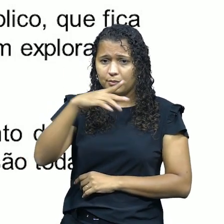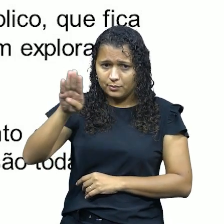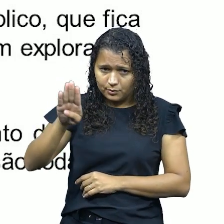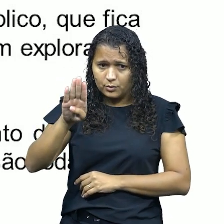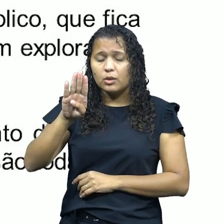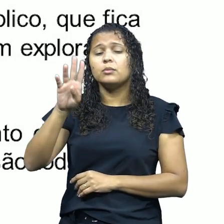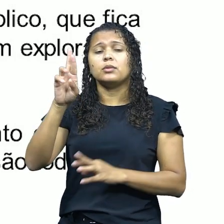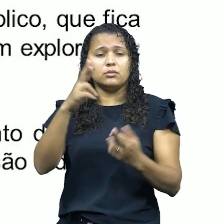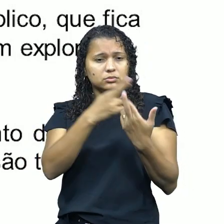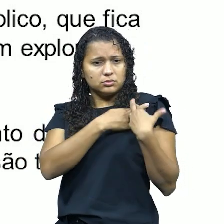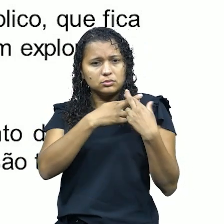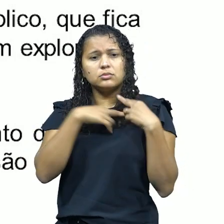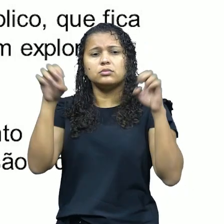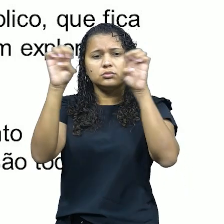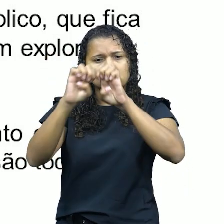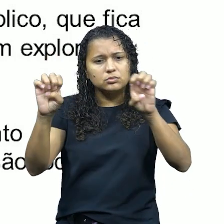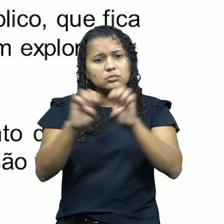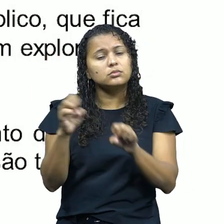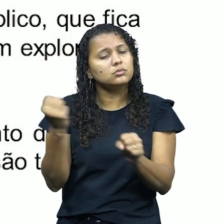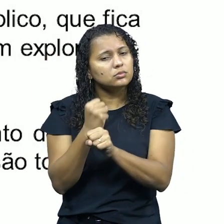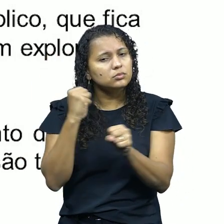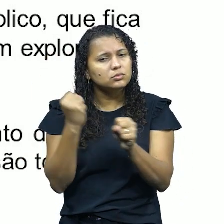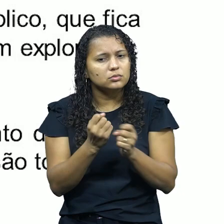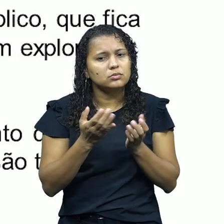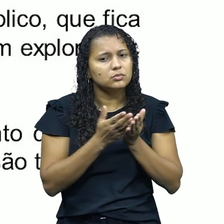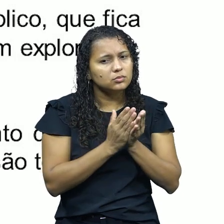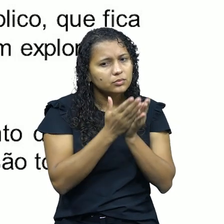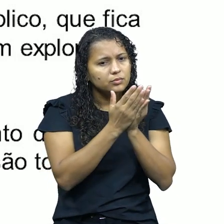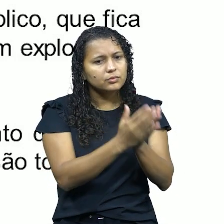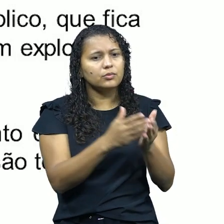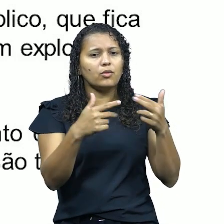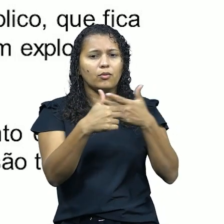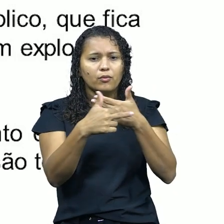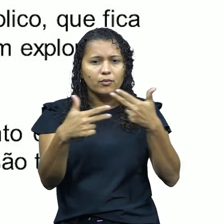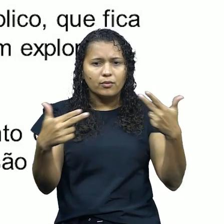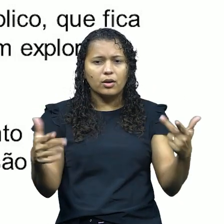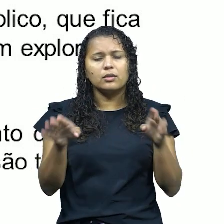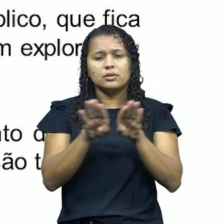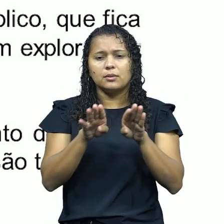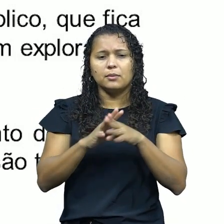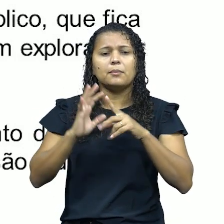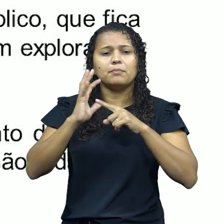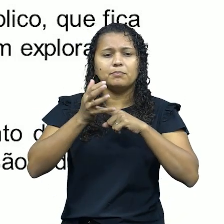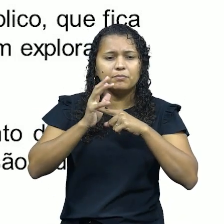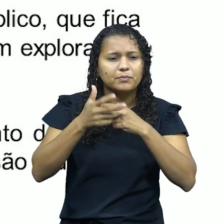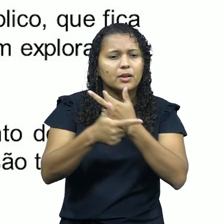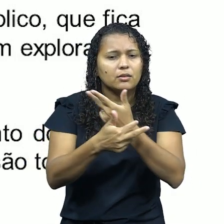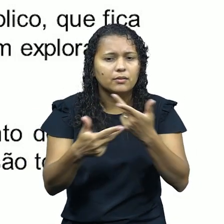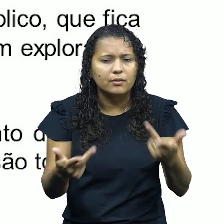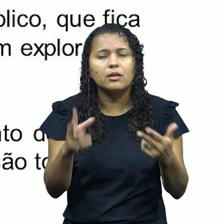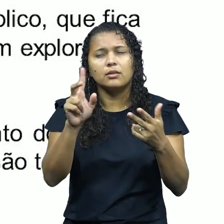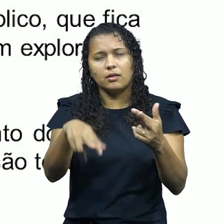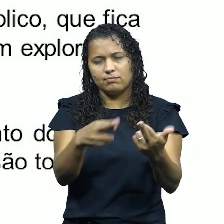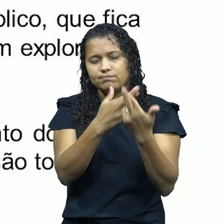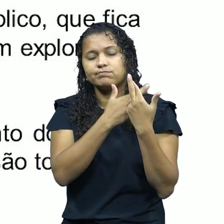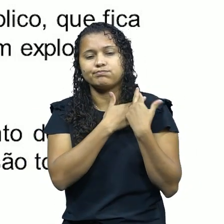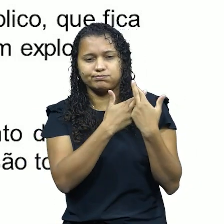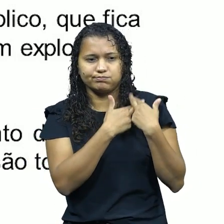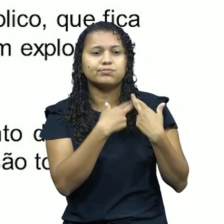ela é responsável pela infraestrutura do porto, ela é responsável pela superestrutura e pelo maquinário utilizado